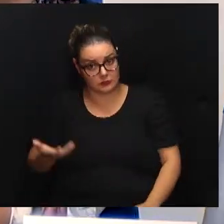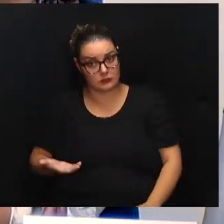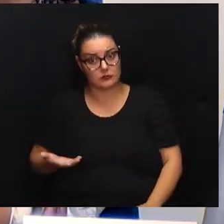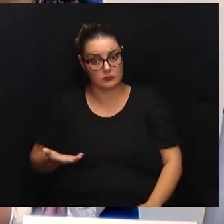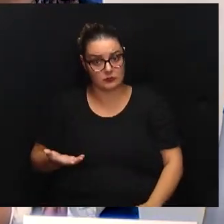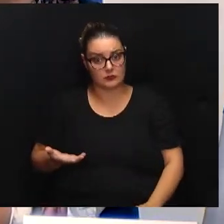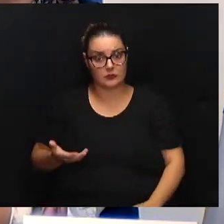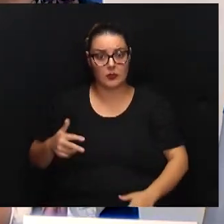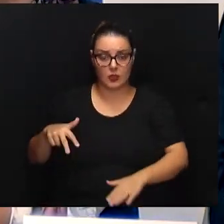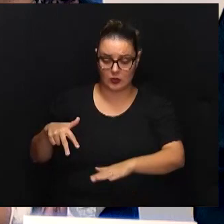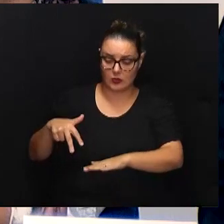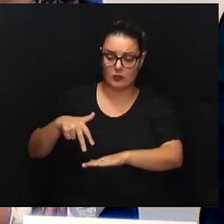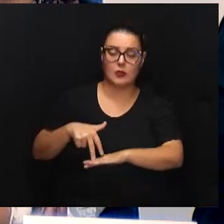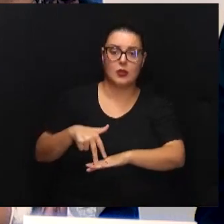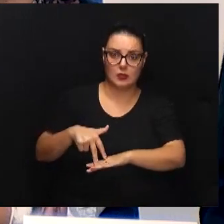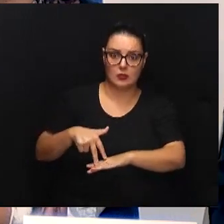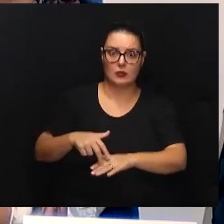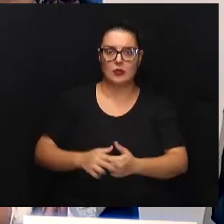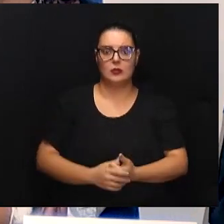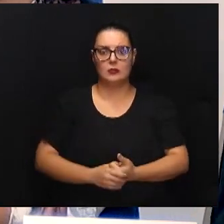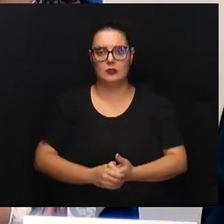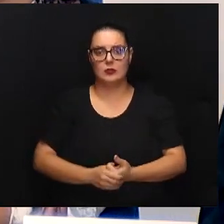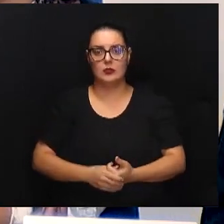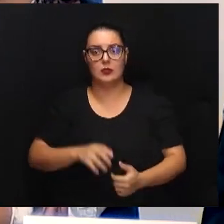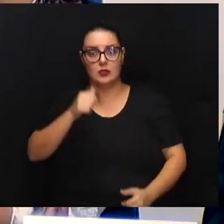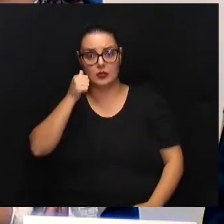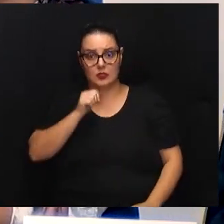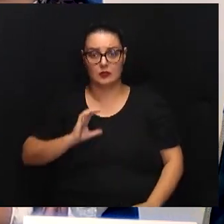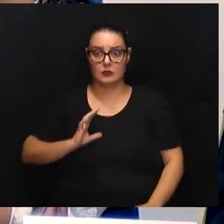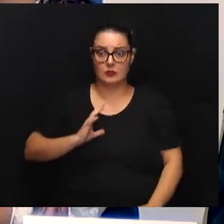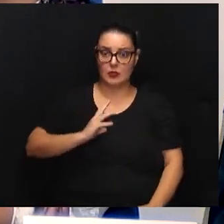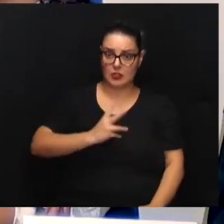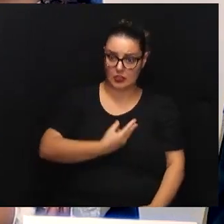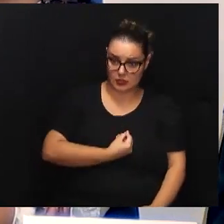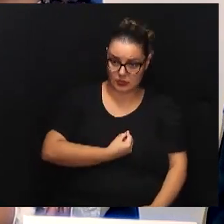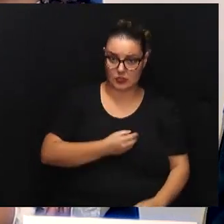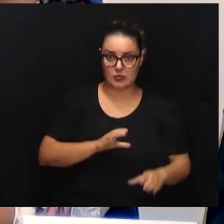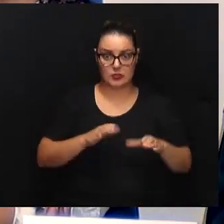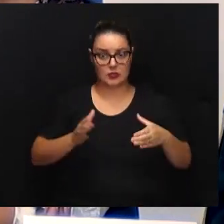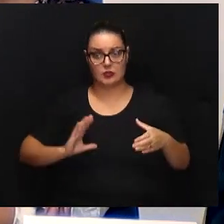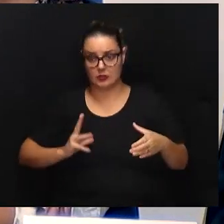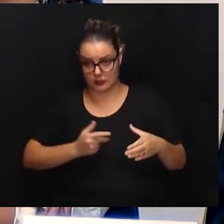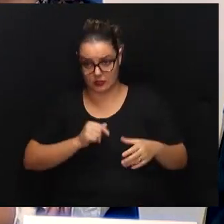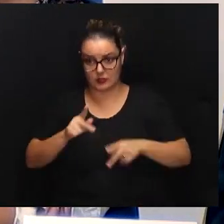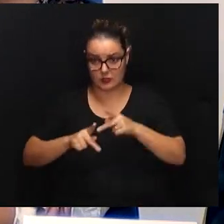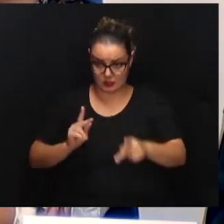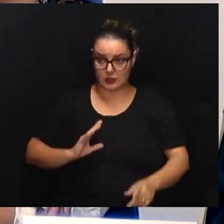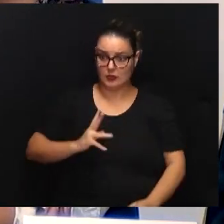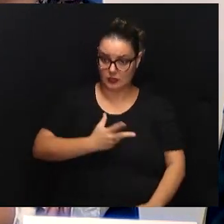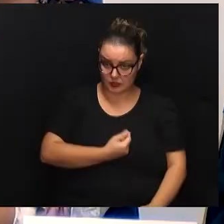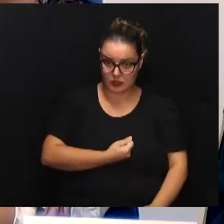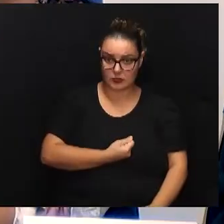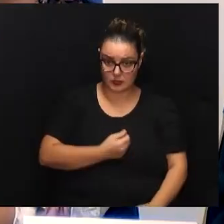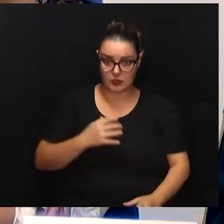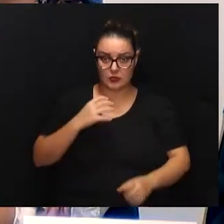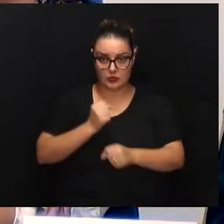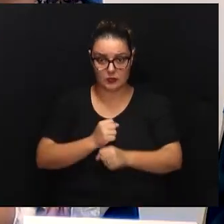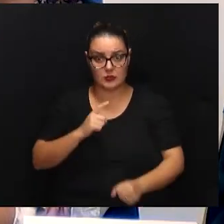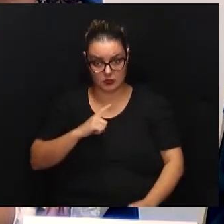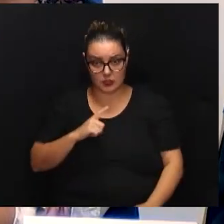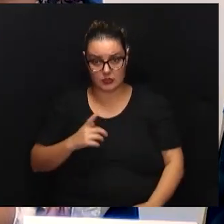as mulheres trans, que a comunidade trans, que a população trans como um todo está tendo, a